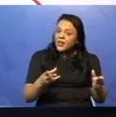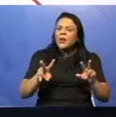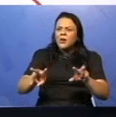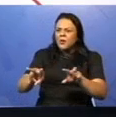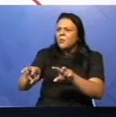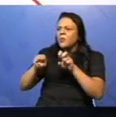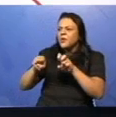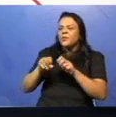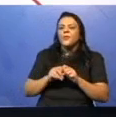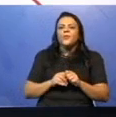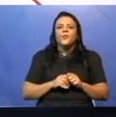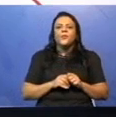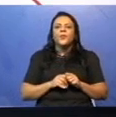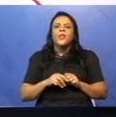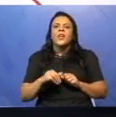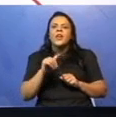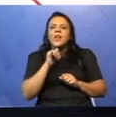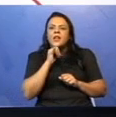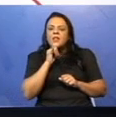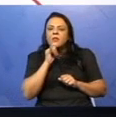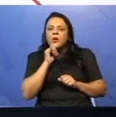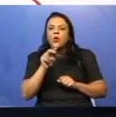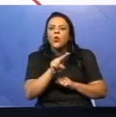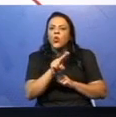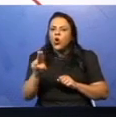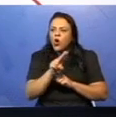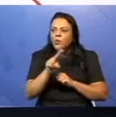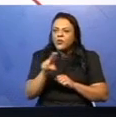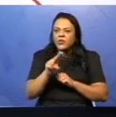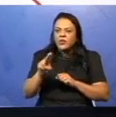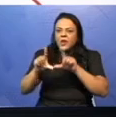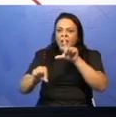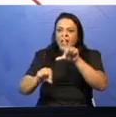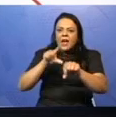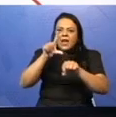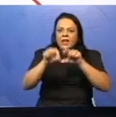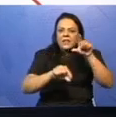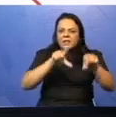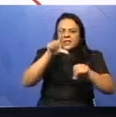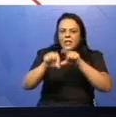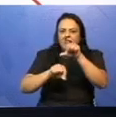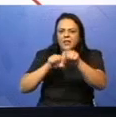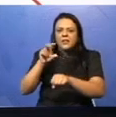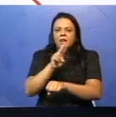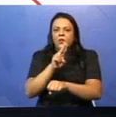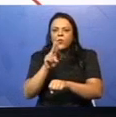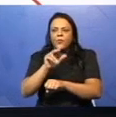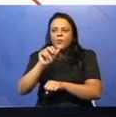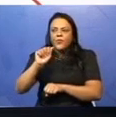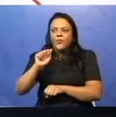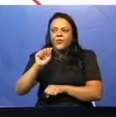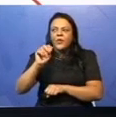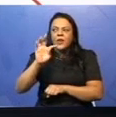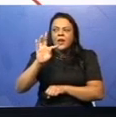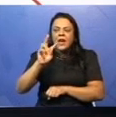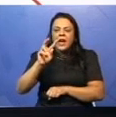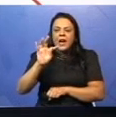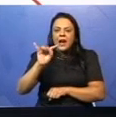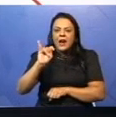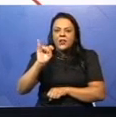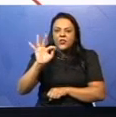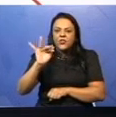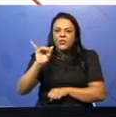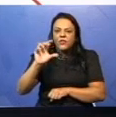Um outro exemplo, gente, o nome disso é seleção artificial. Porque se eu cruzar um pombo com um papo que infla,